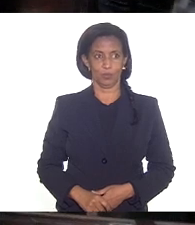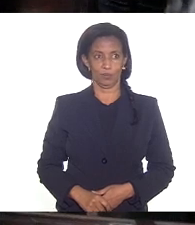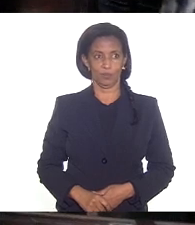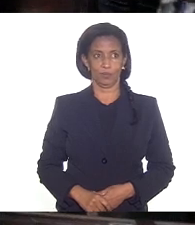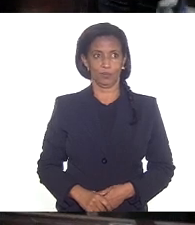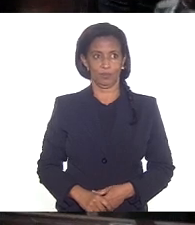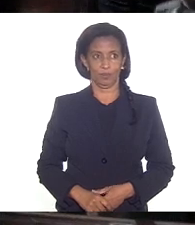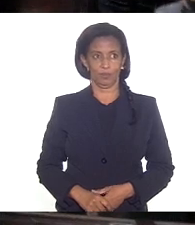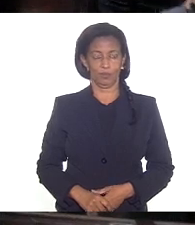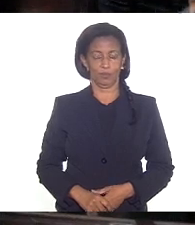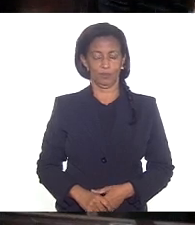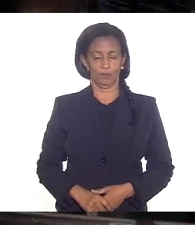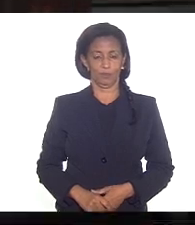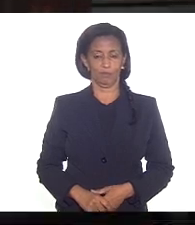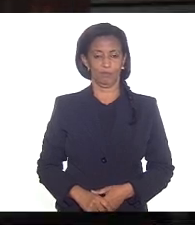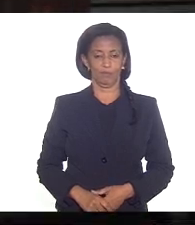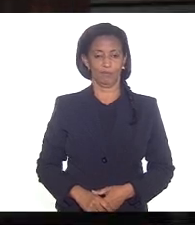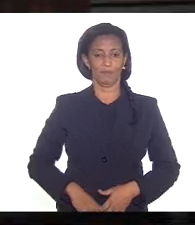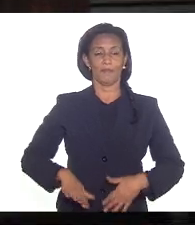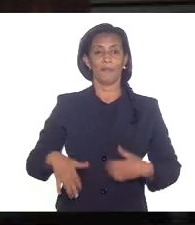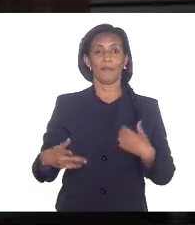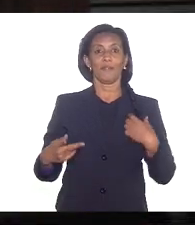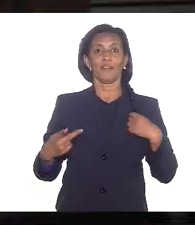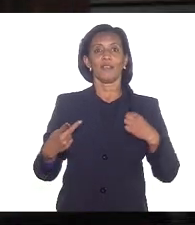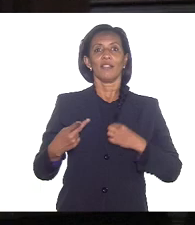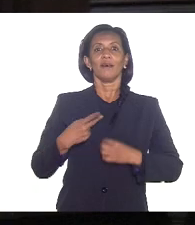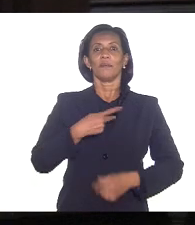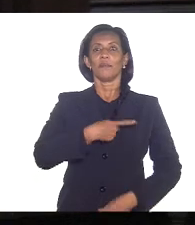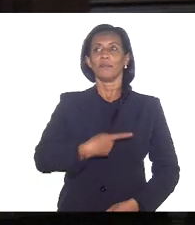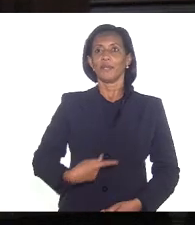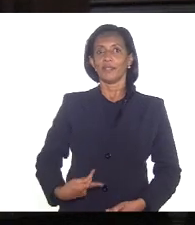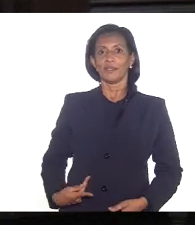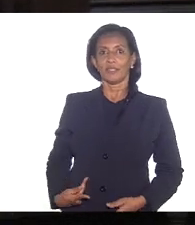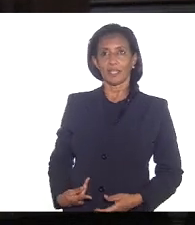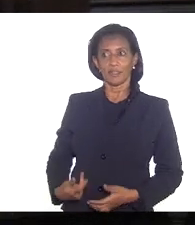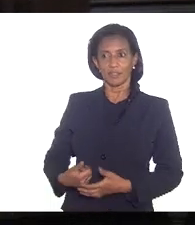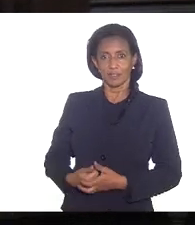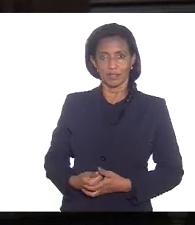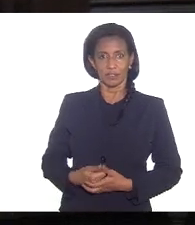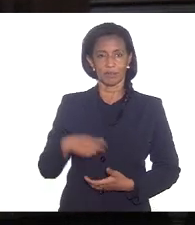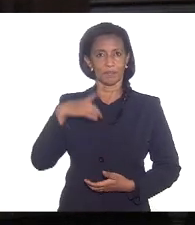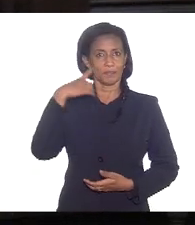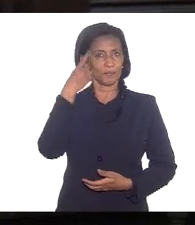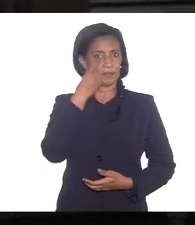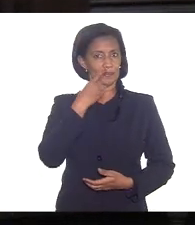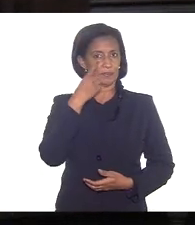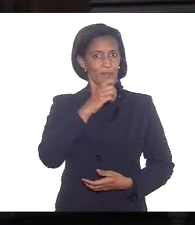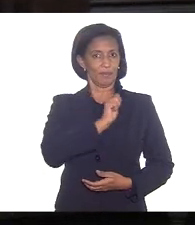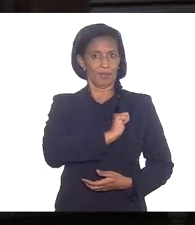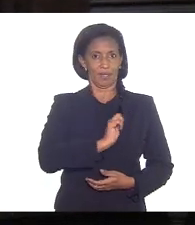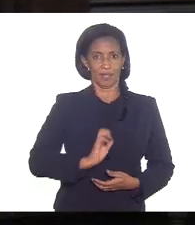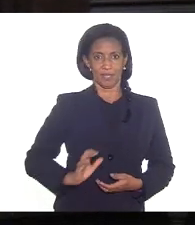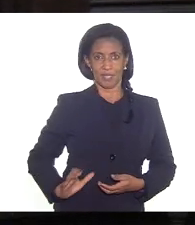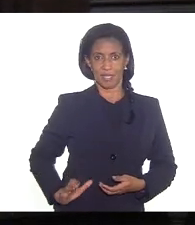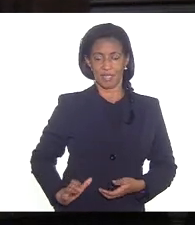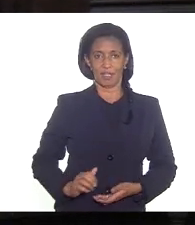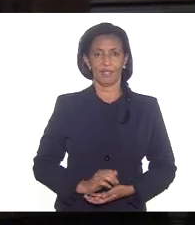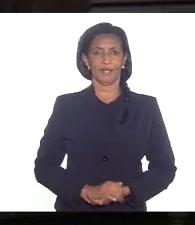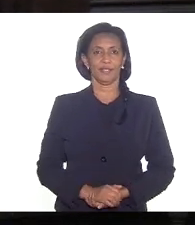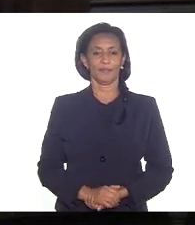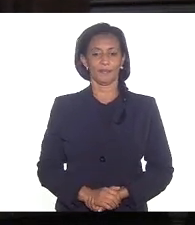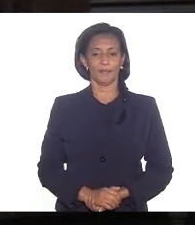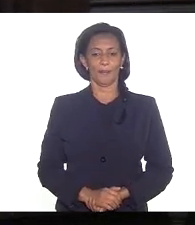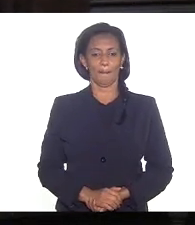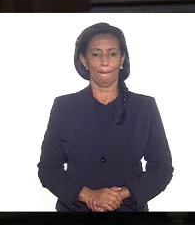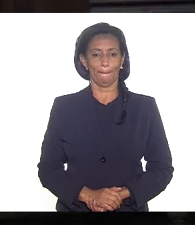o senhor presidente Deputado André Ceciliano